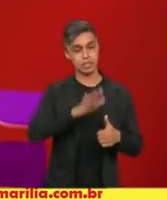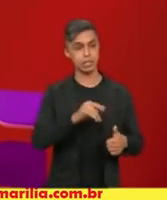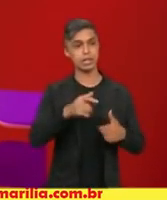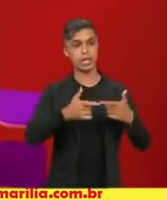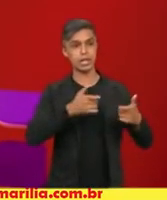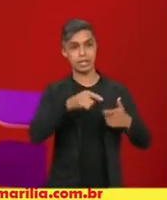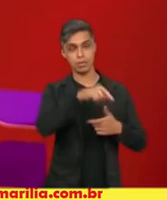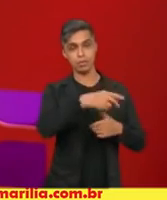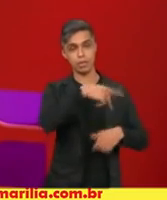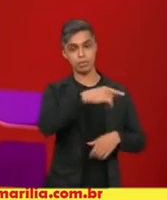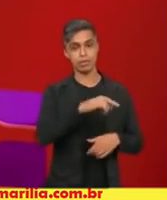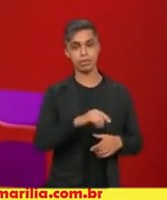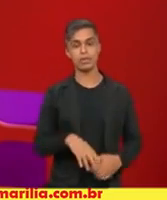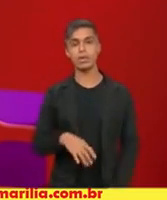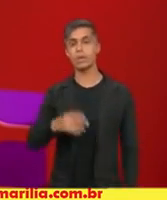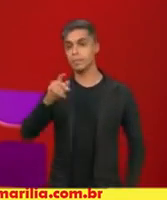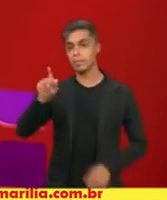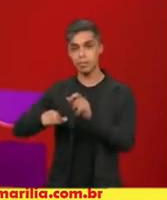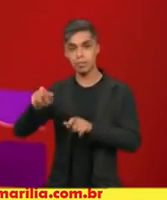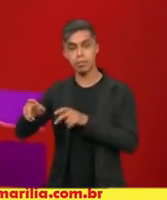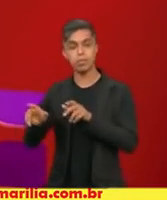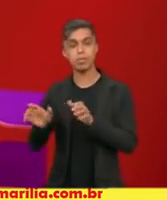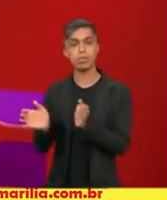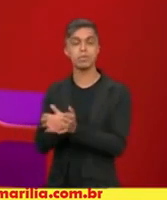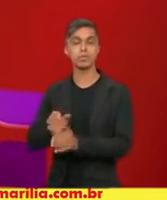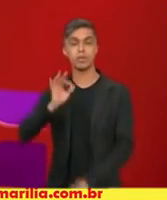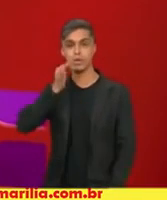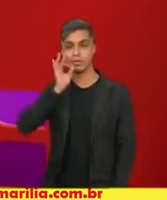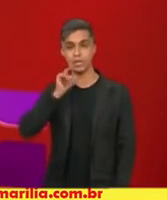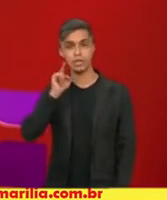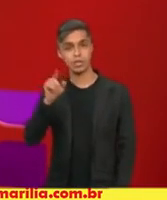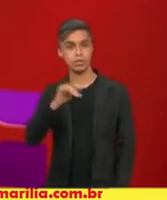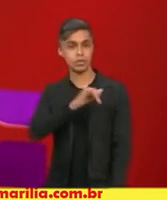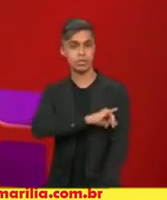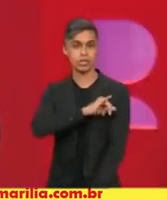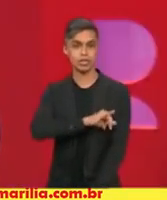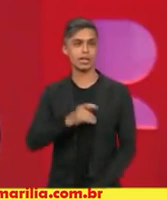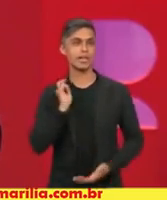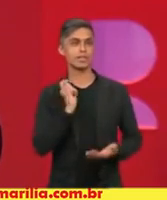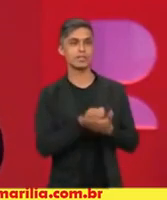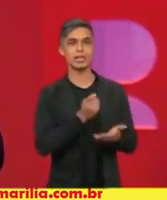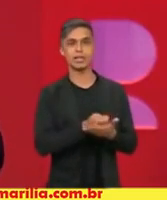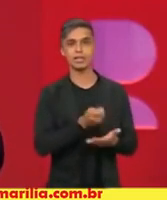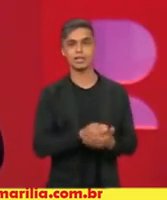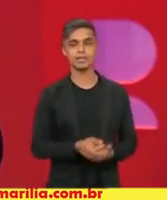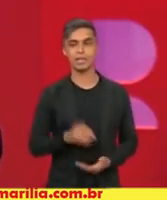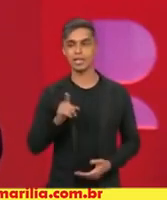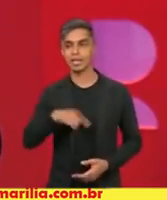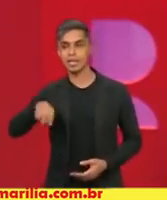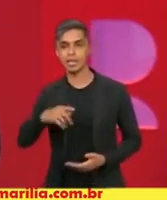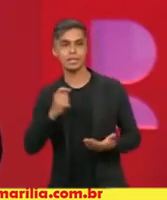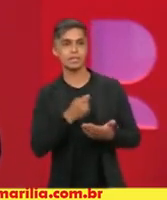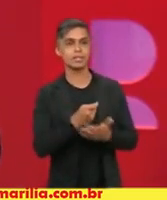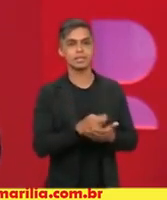do Paraguai? Os cafeicultores do Rio de Janeiro. Isso que é fabuloso. Tá? Então eles financiavam essa Guerra do Paraguai através da